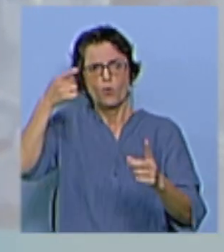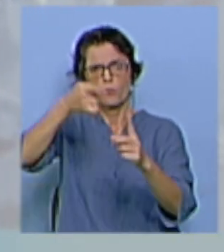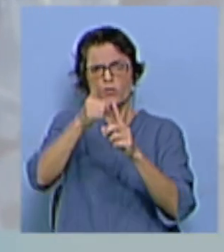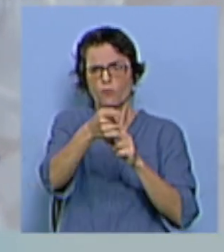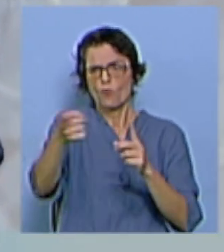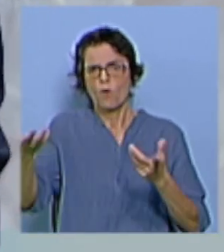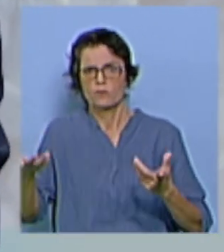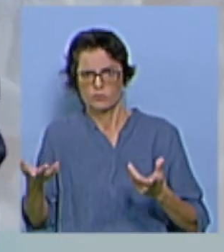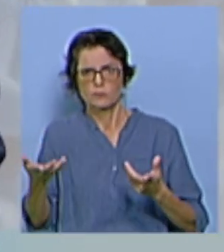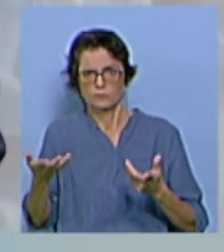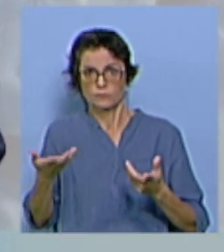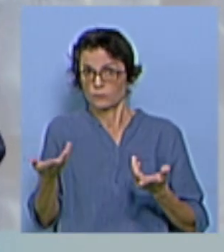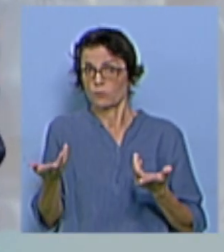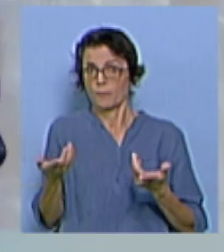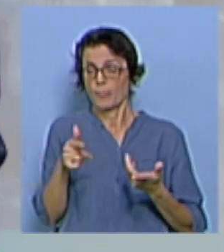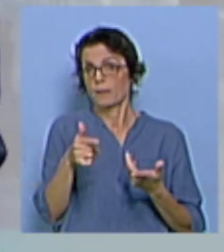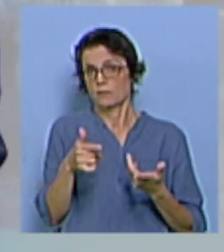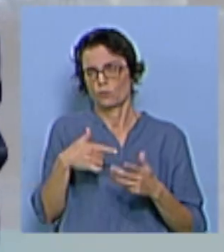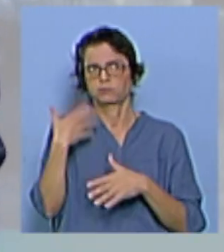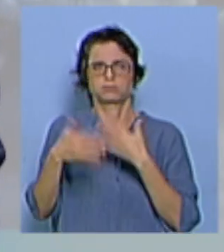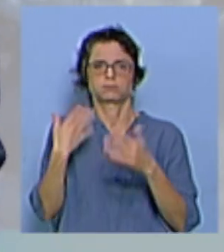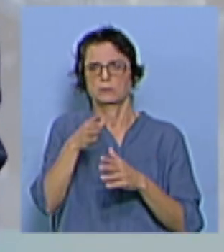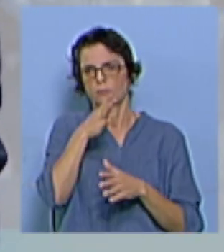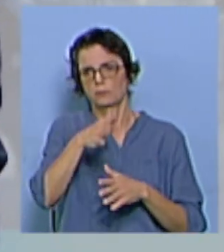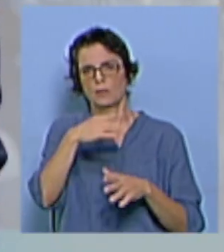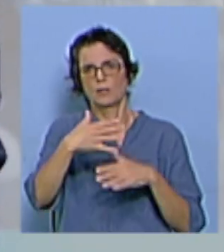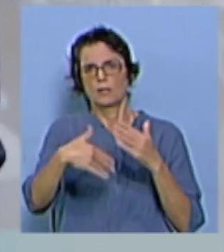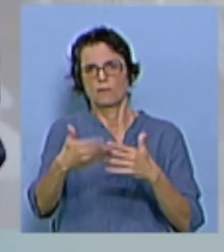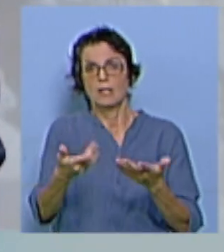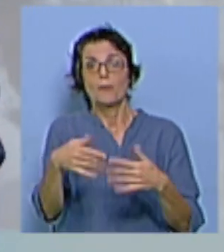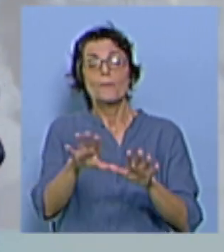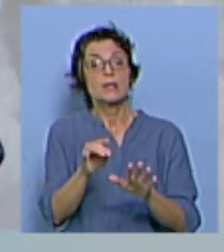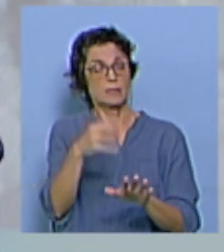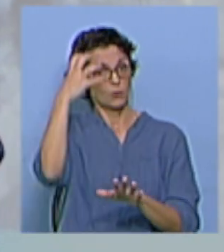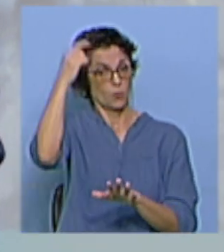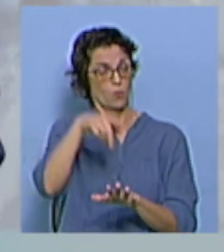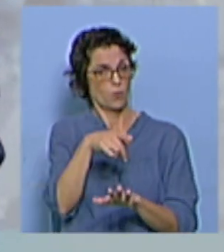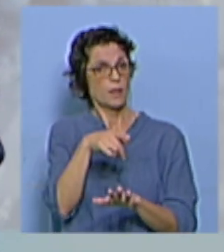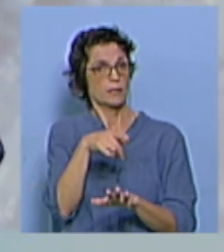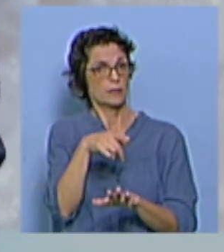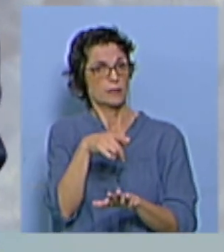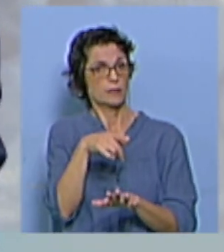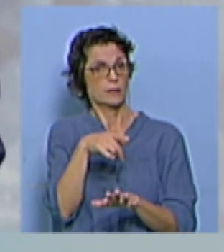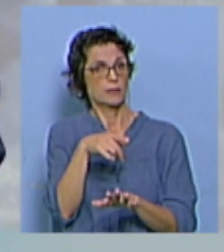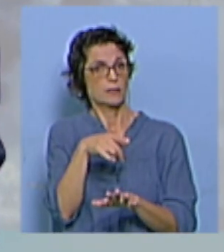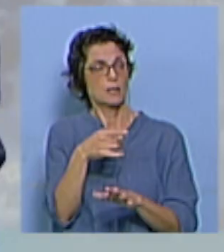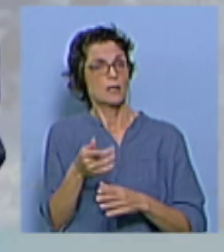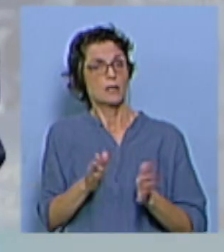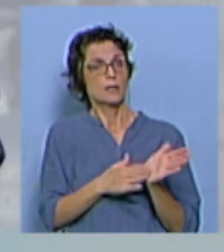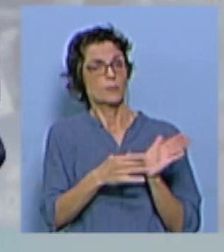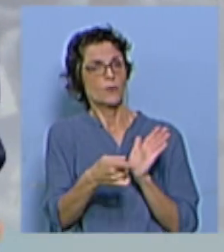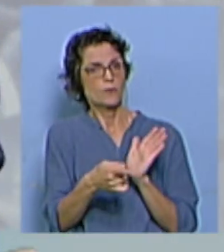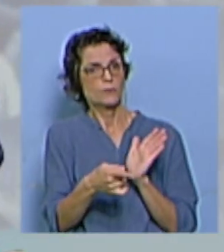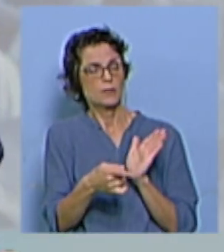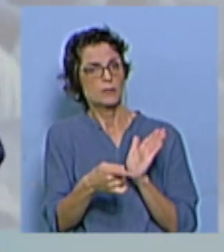que quer alcançar. Sim, seria uma longa conversa. Claro que Salomão soube distinguir-se disso e por isso ainda hoje ele é considerado